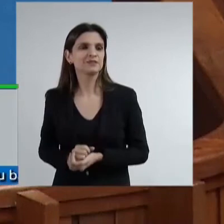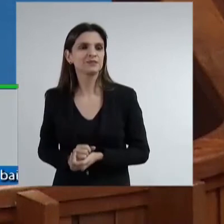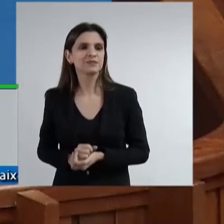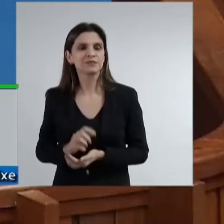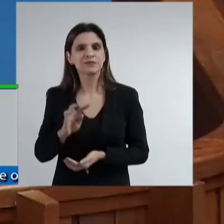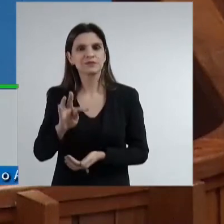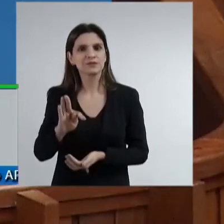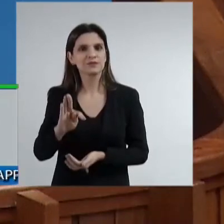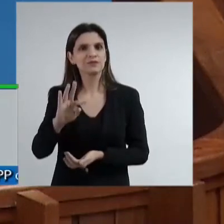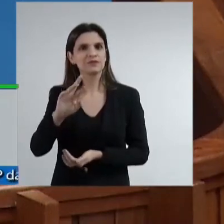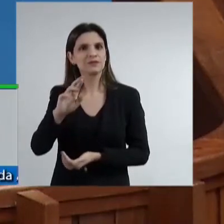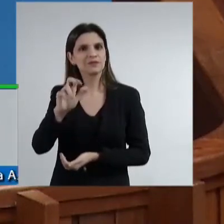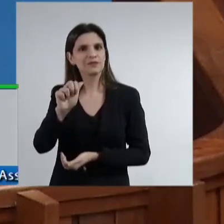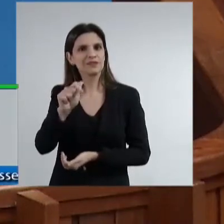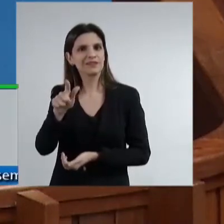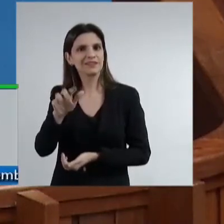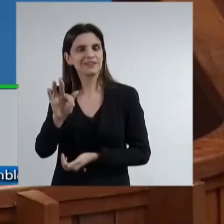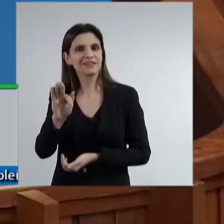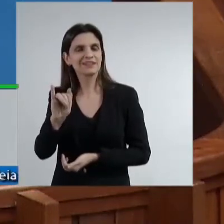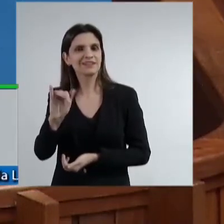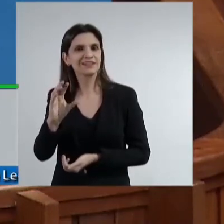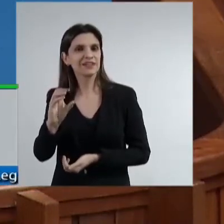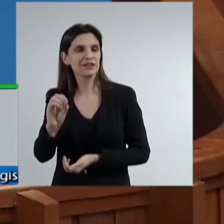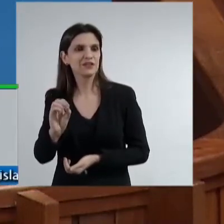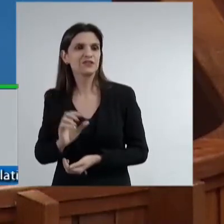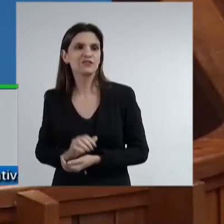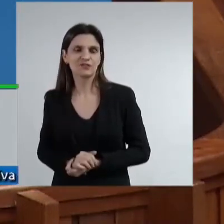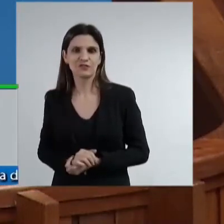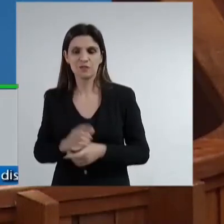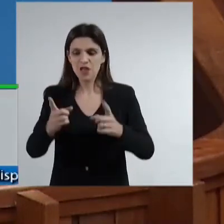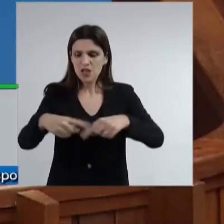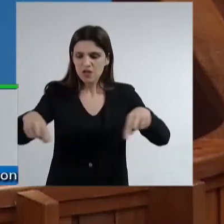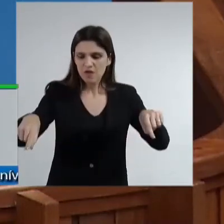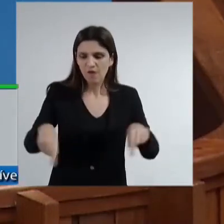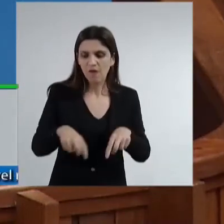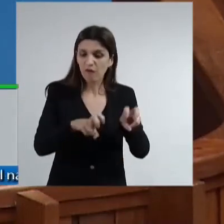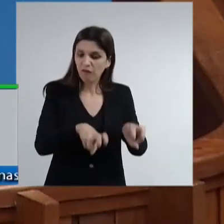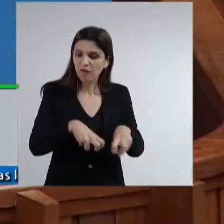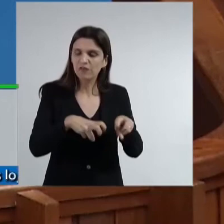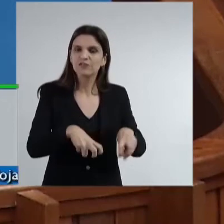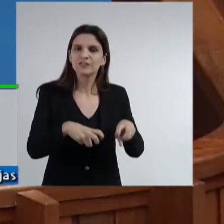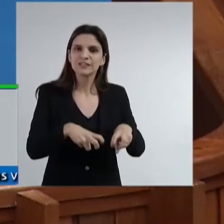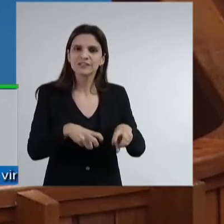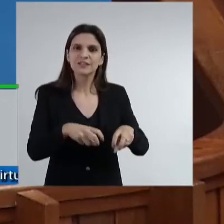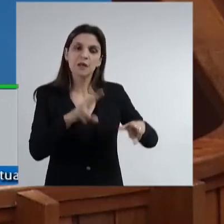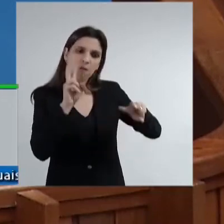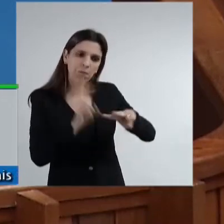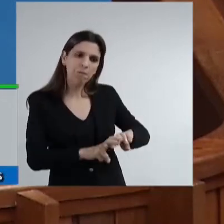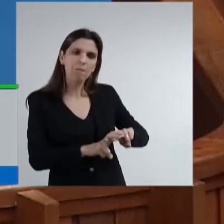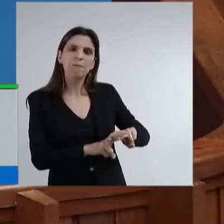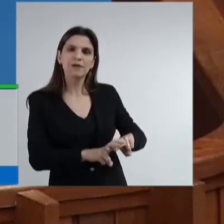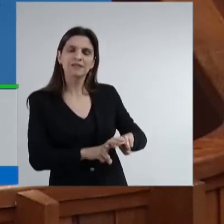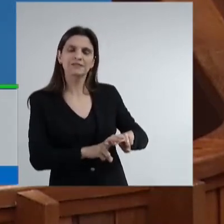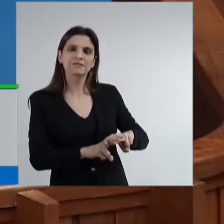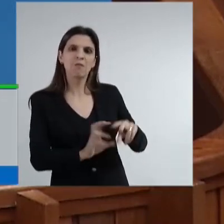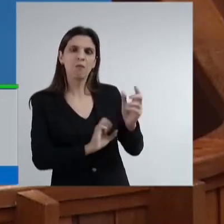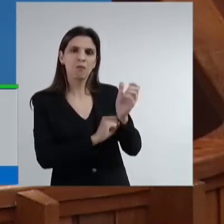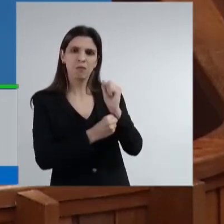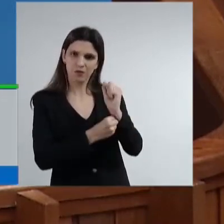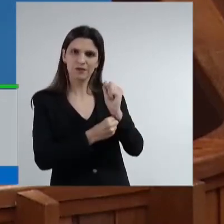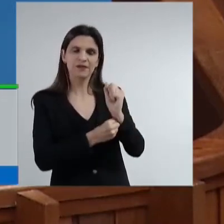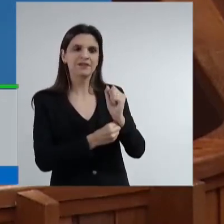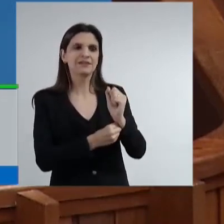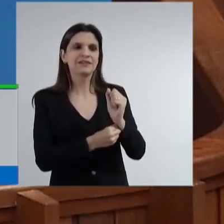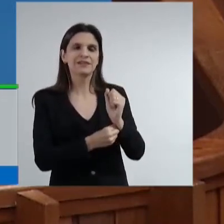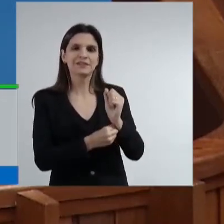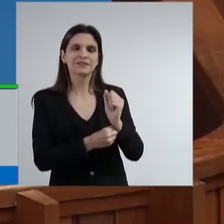os 38 mil hectares de fazendas apreendidas dos barões do tráfico. Sem